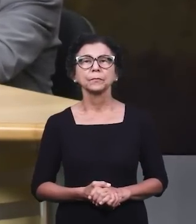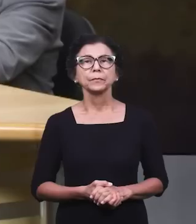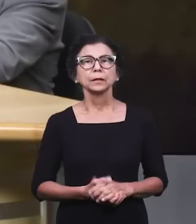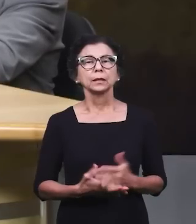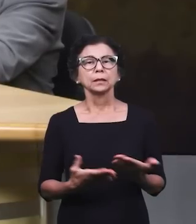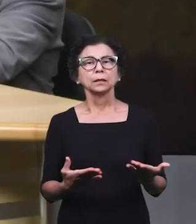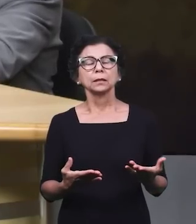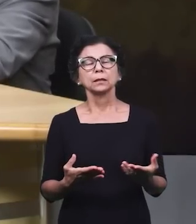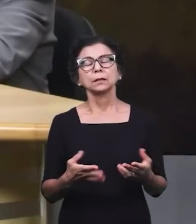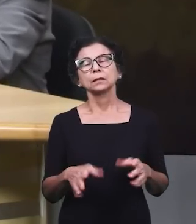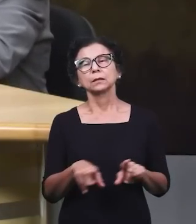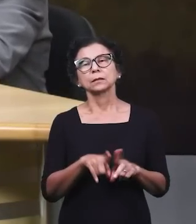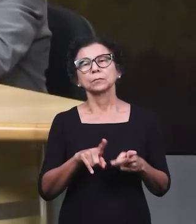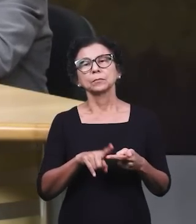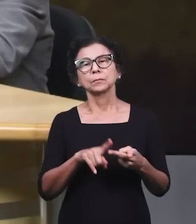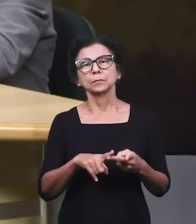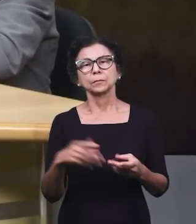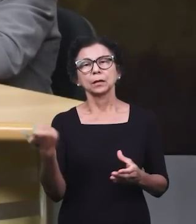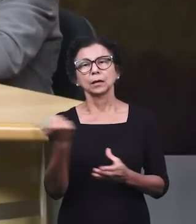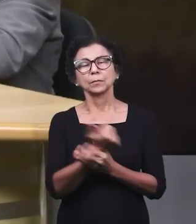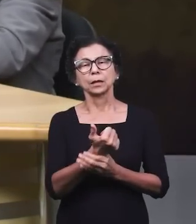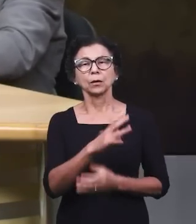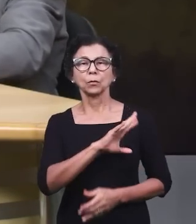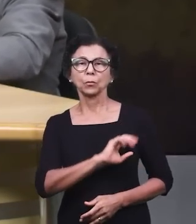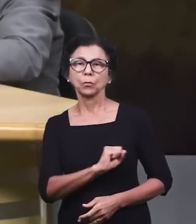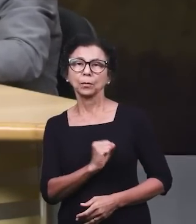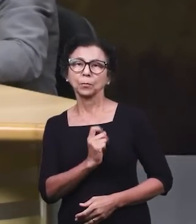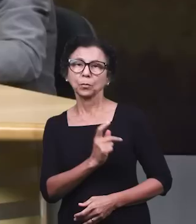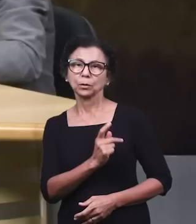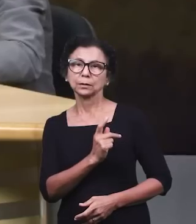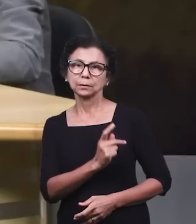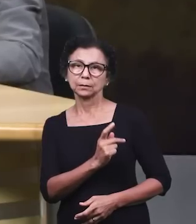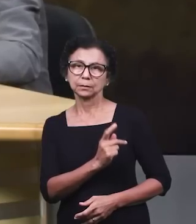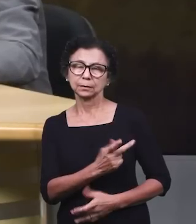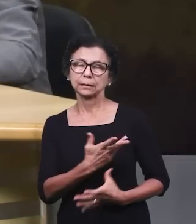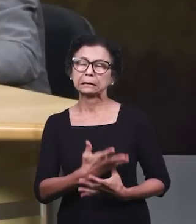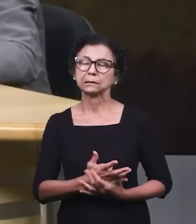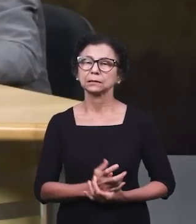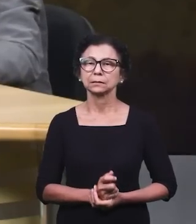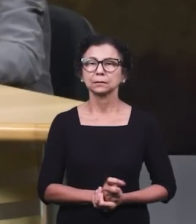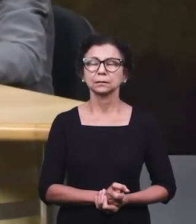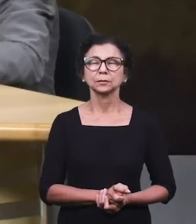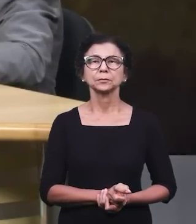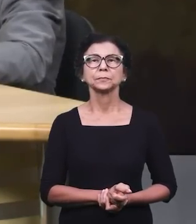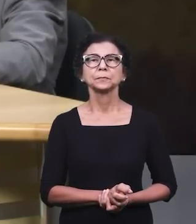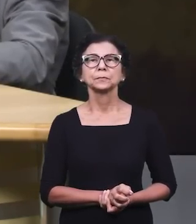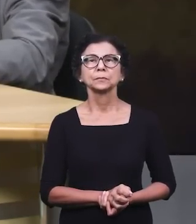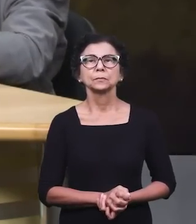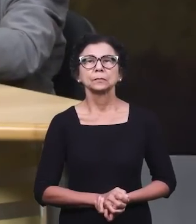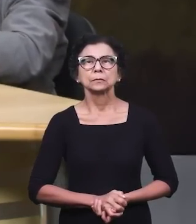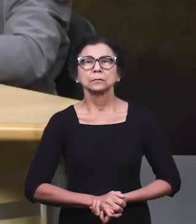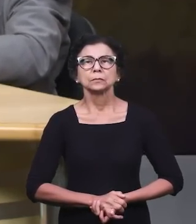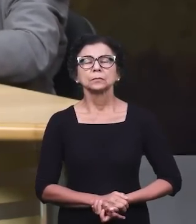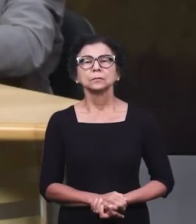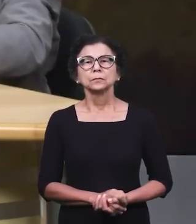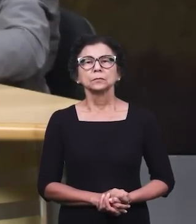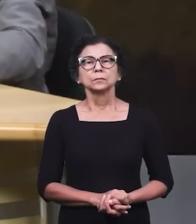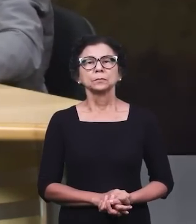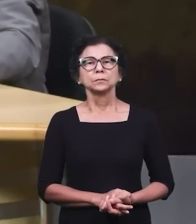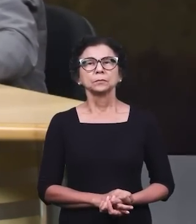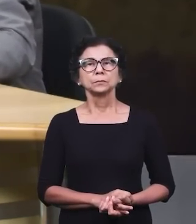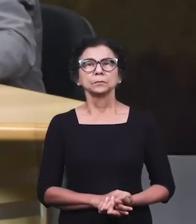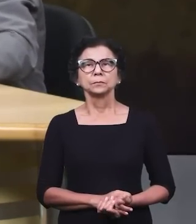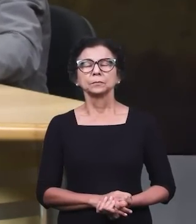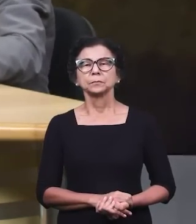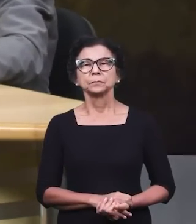Abraão, né? Naquele episódio, que é um episódio clássico, né, vamos assim dizer, da palavra, do não